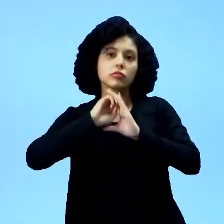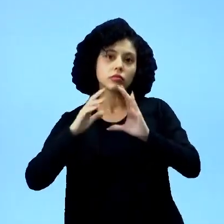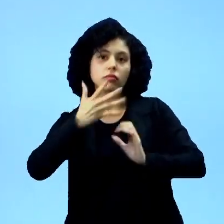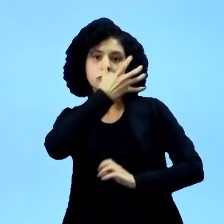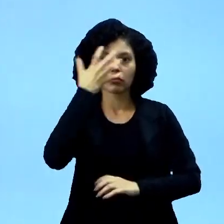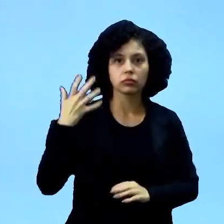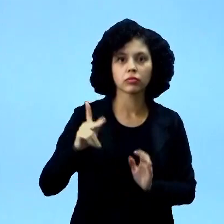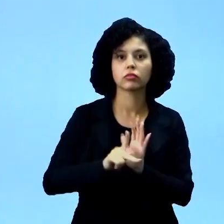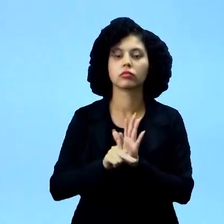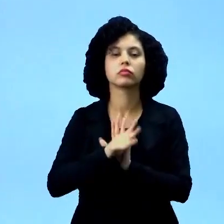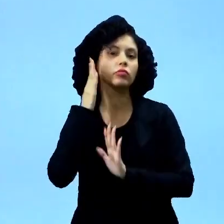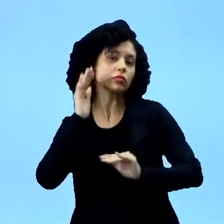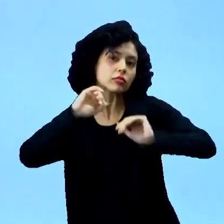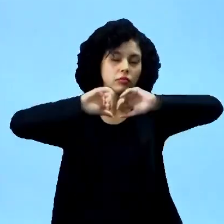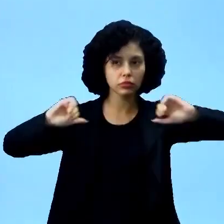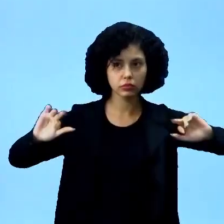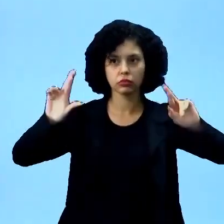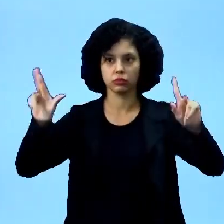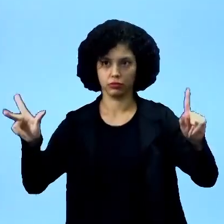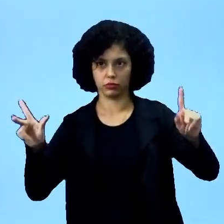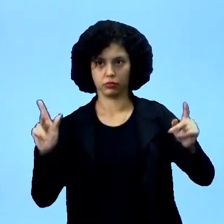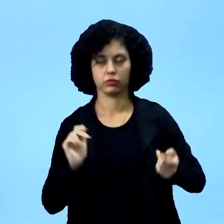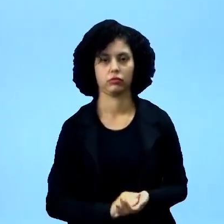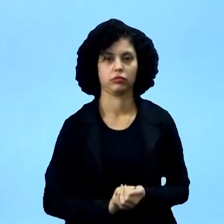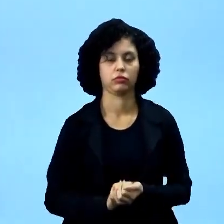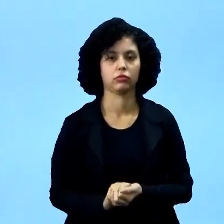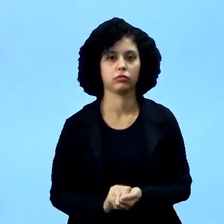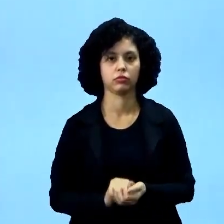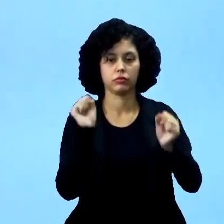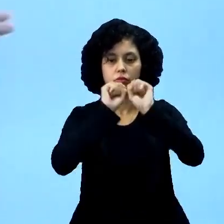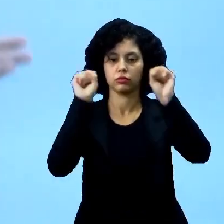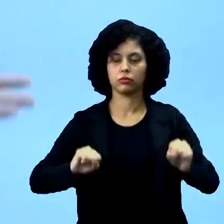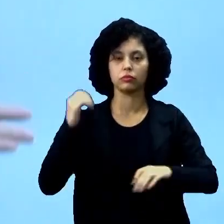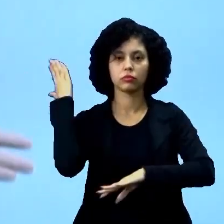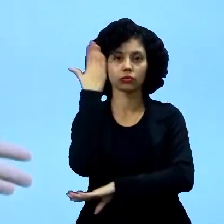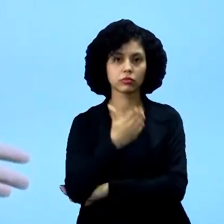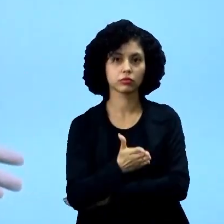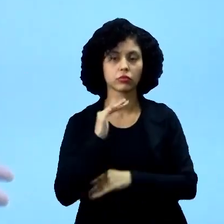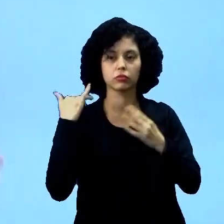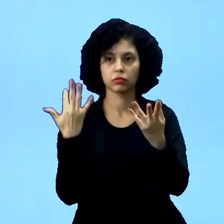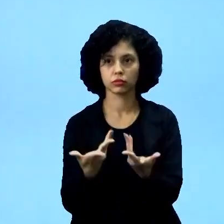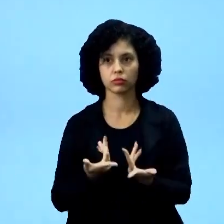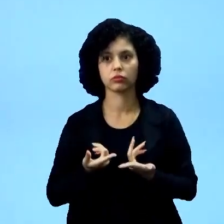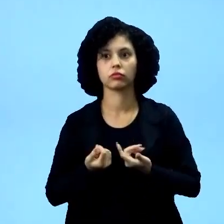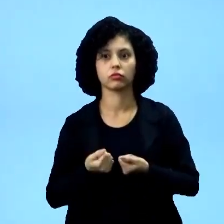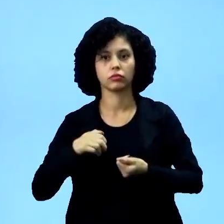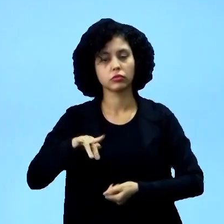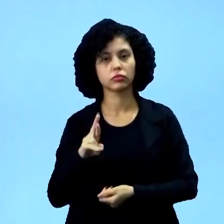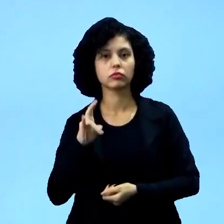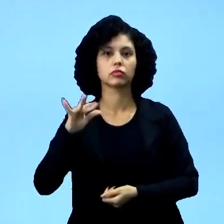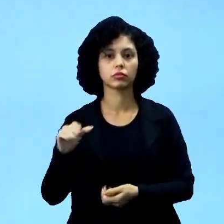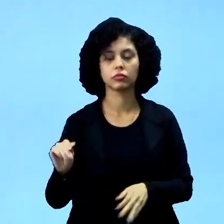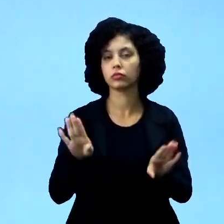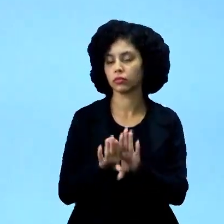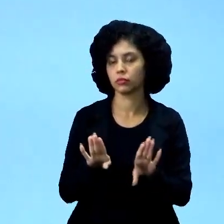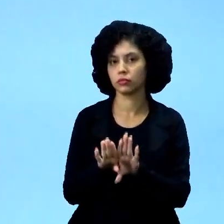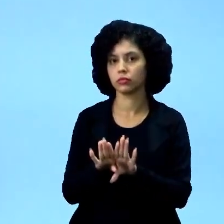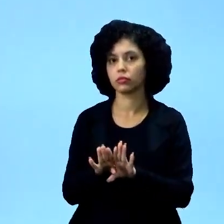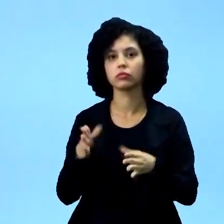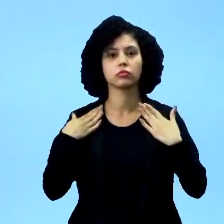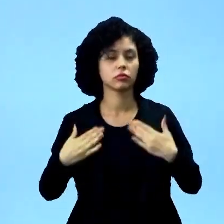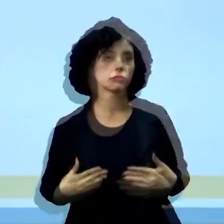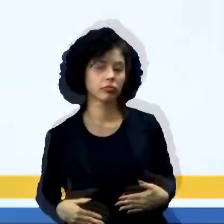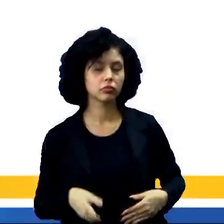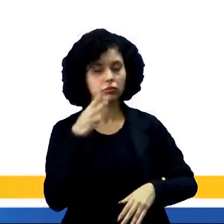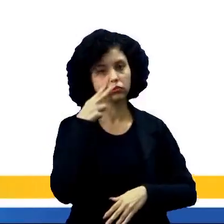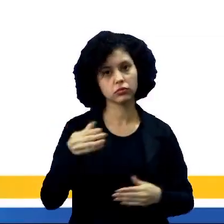muito importante, compreender esse sistema. E esse sistema nos direciona tanto para as habilidades motoras quanto para as capacidades físicas